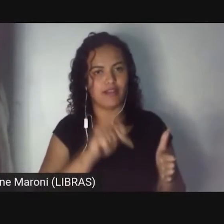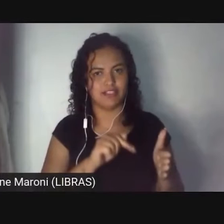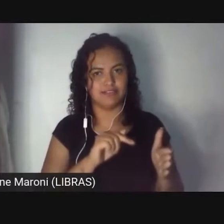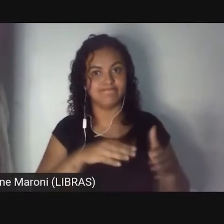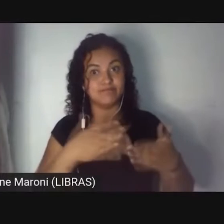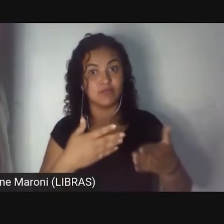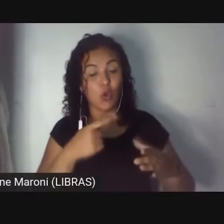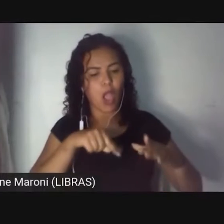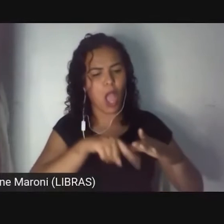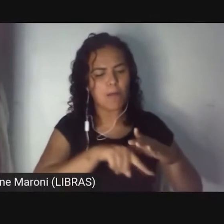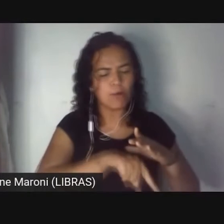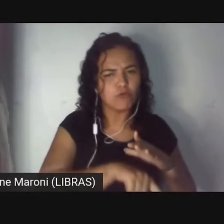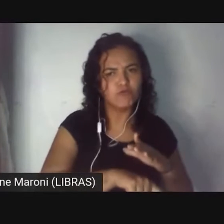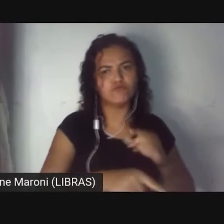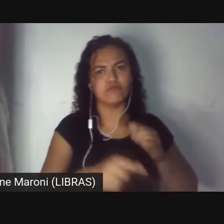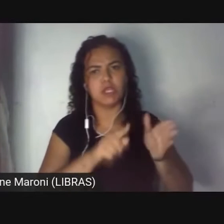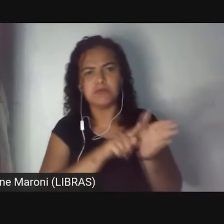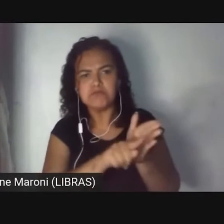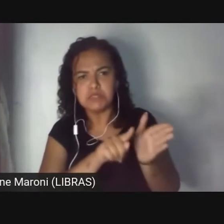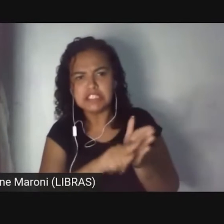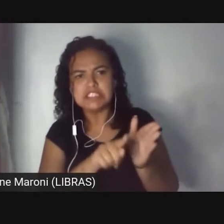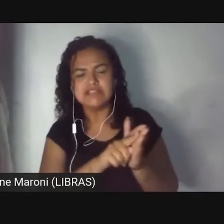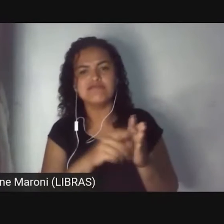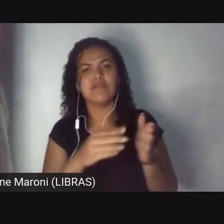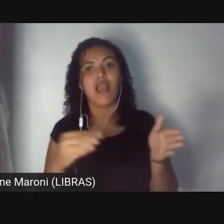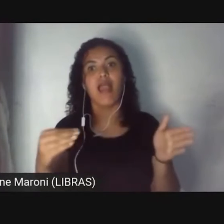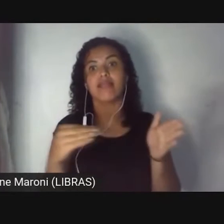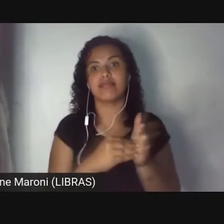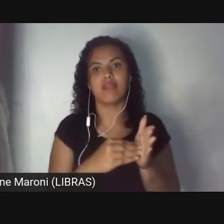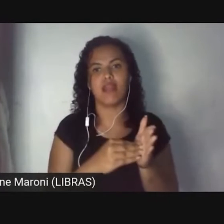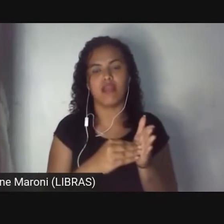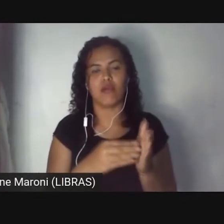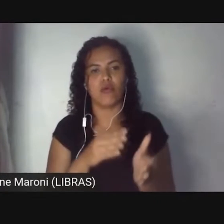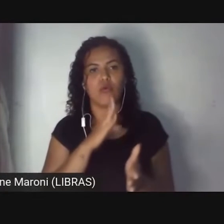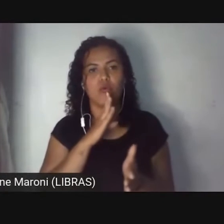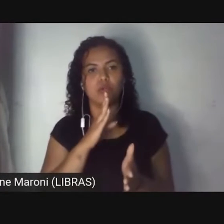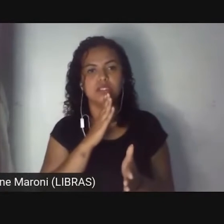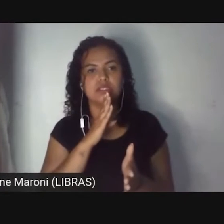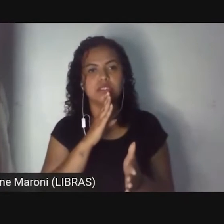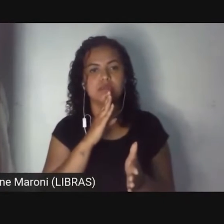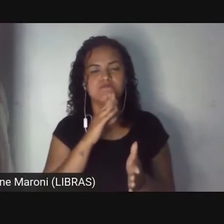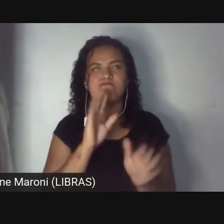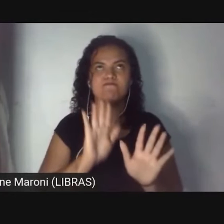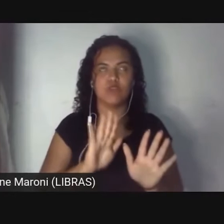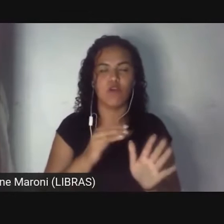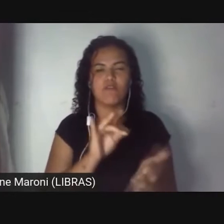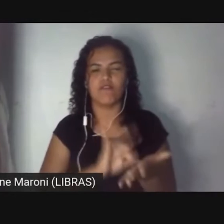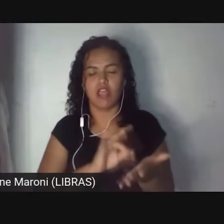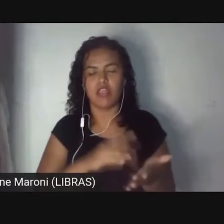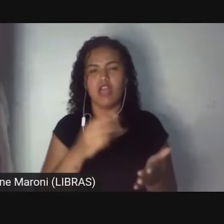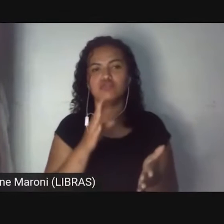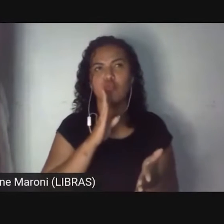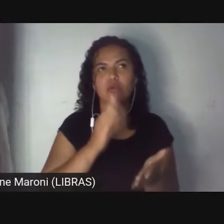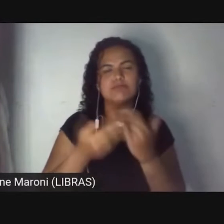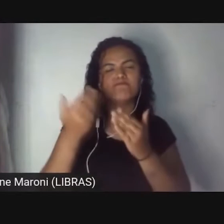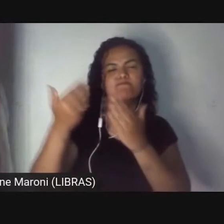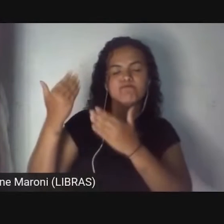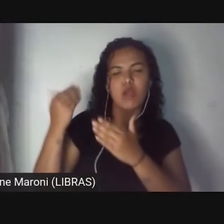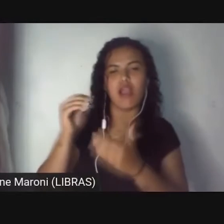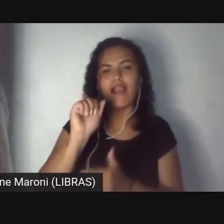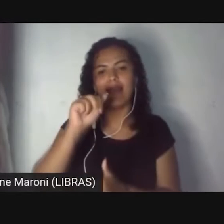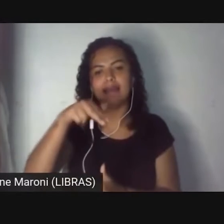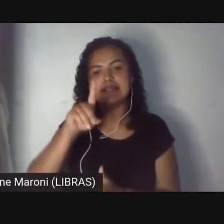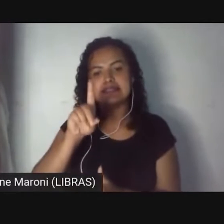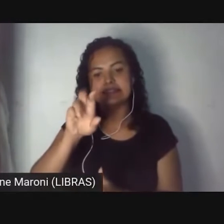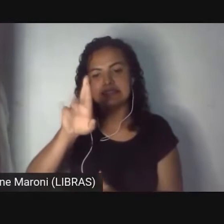pesquisar e adentrar, até que eu conheci já conheci o André, por nós sermos músicos, né? Eu conheci ele, o André